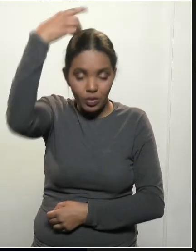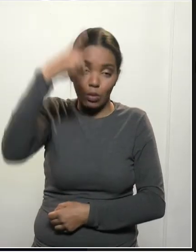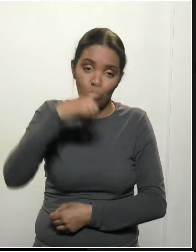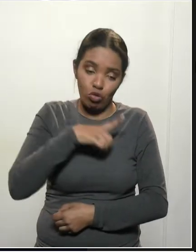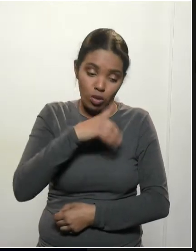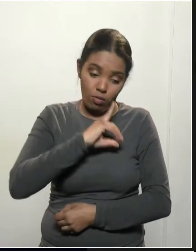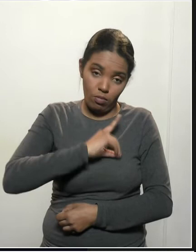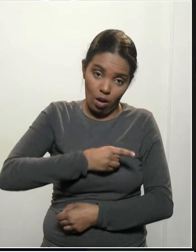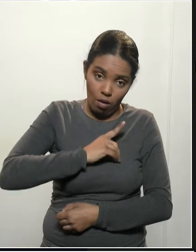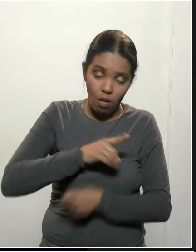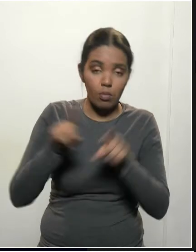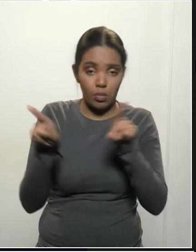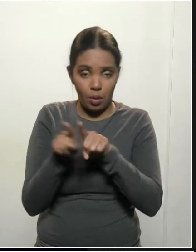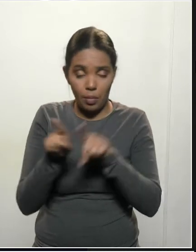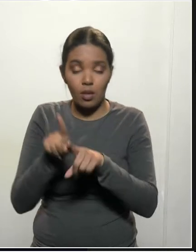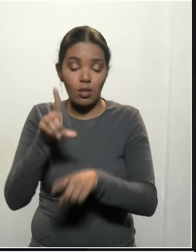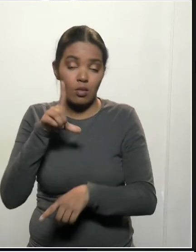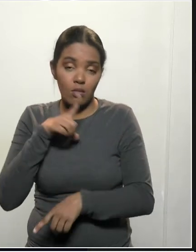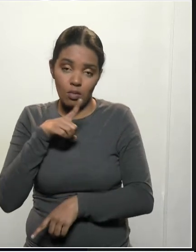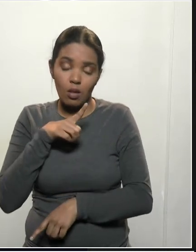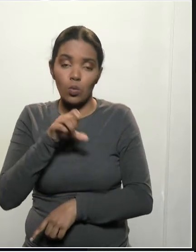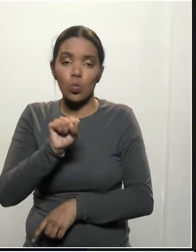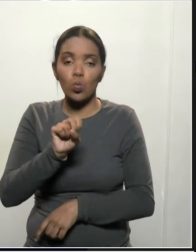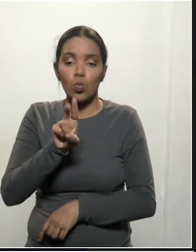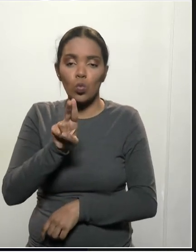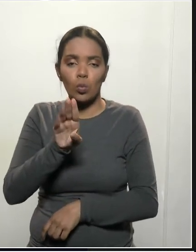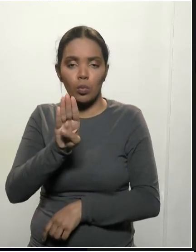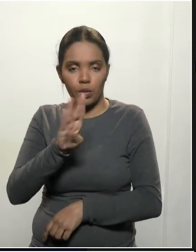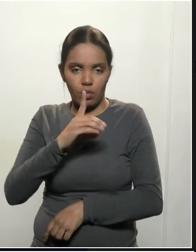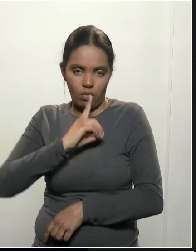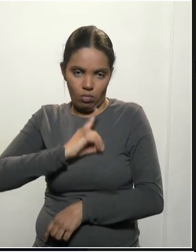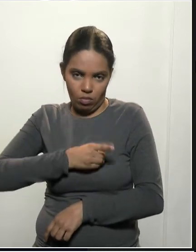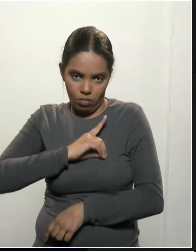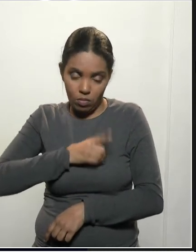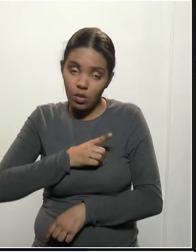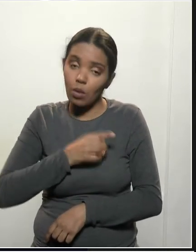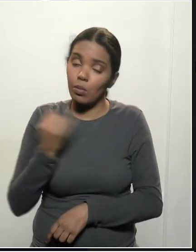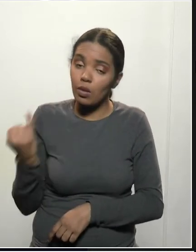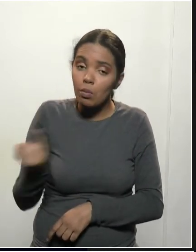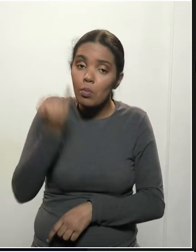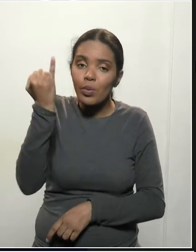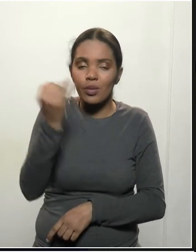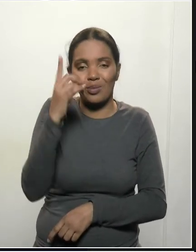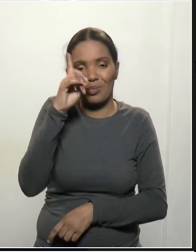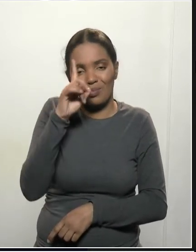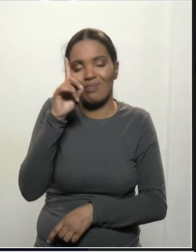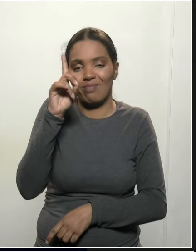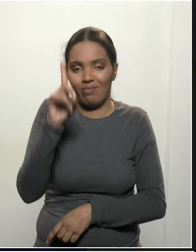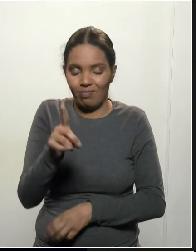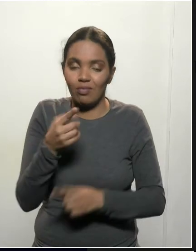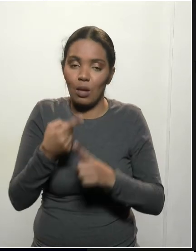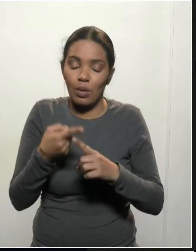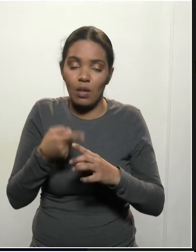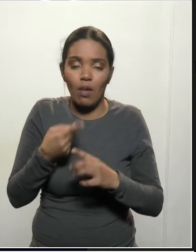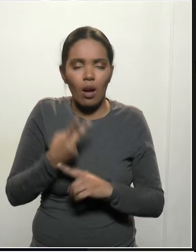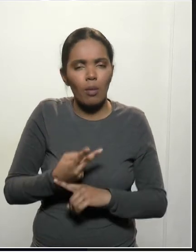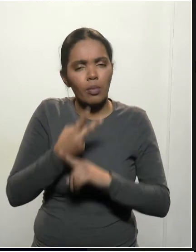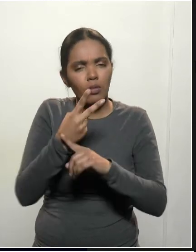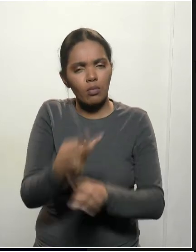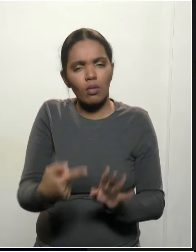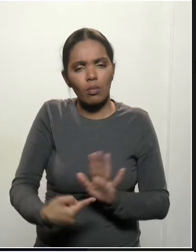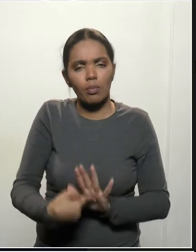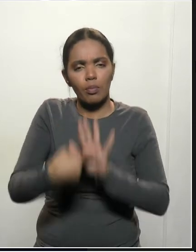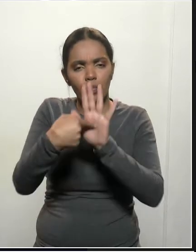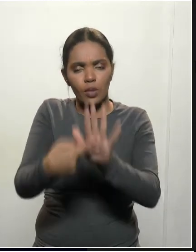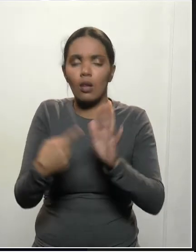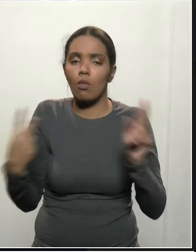subdelegado. Verifica-se, assim, tratar-se de importante iniciativa que se apresenta na busca da valorização desta